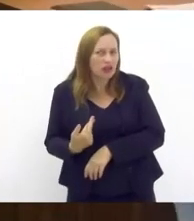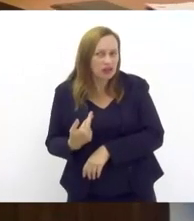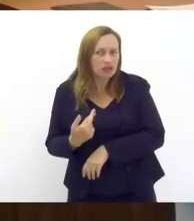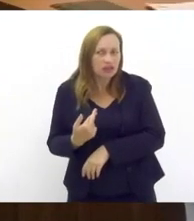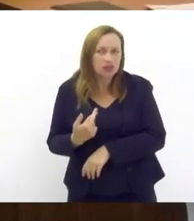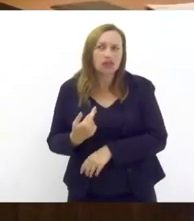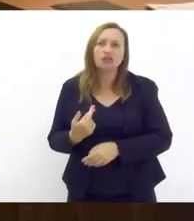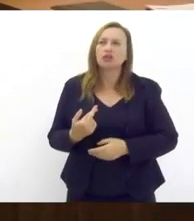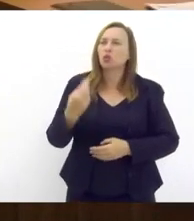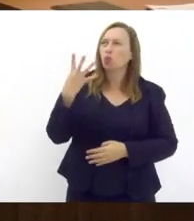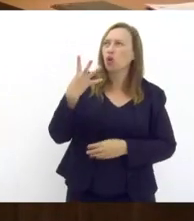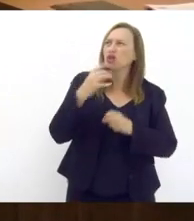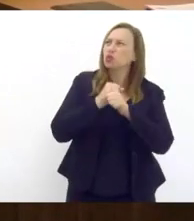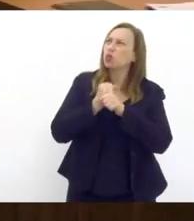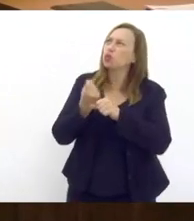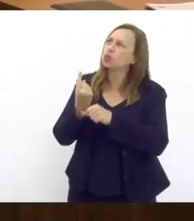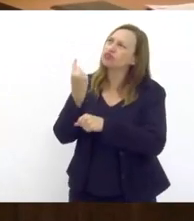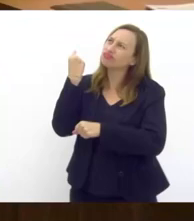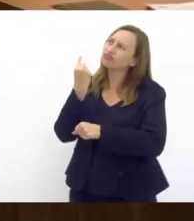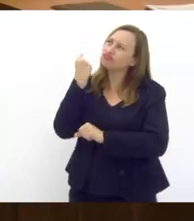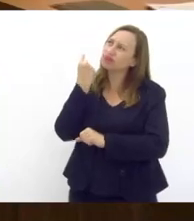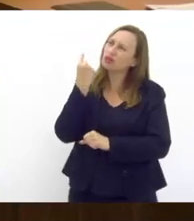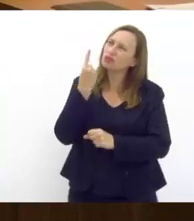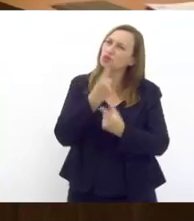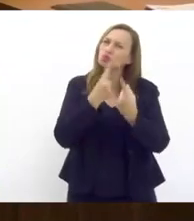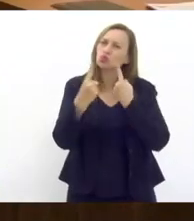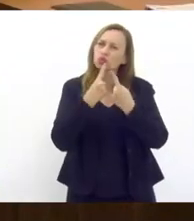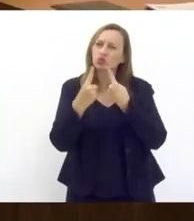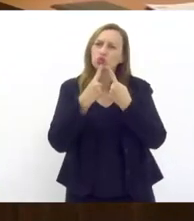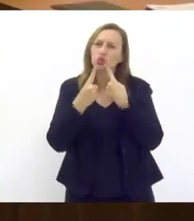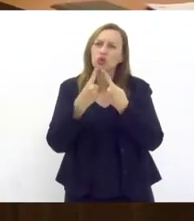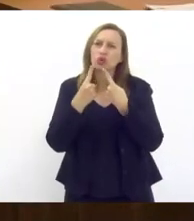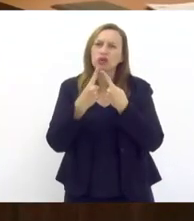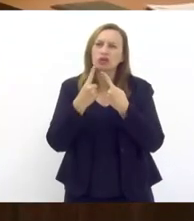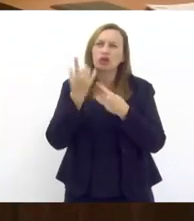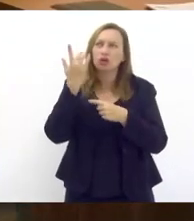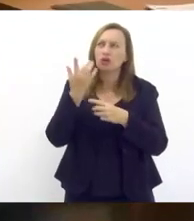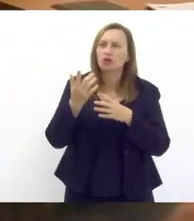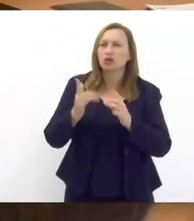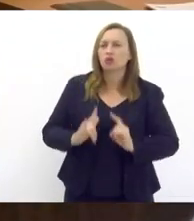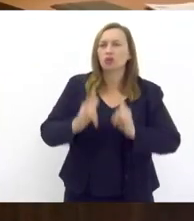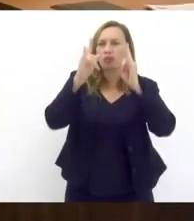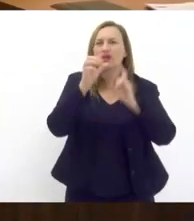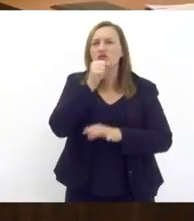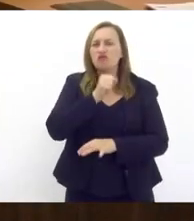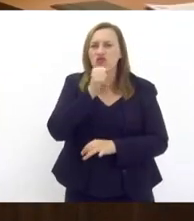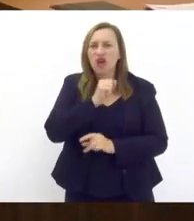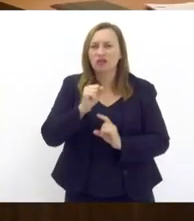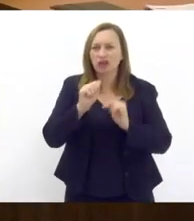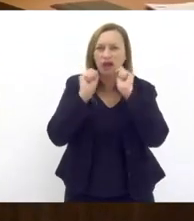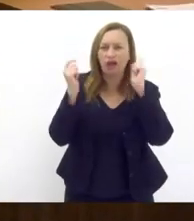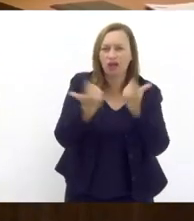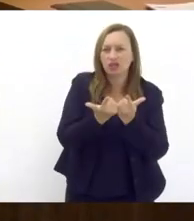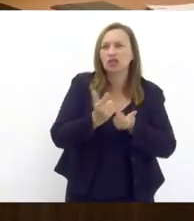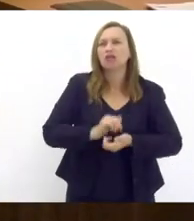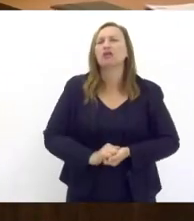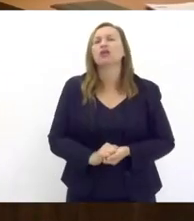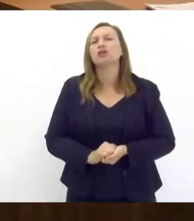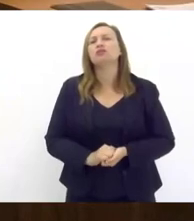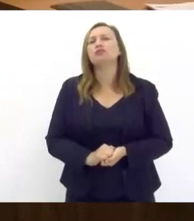Há cerca de 4 anos atrás, quando a gente estava discutindo, ainda no prédio antigo da LERJ,